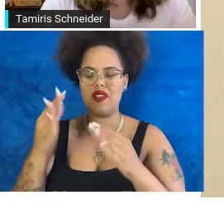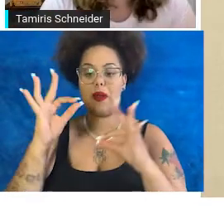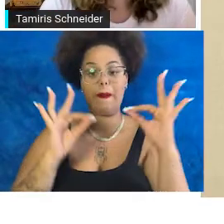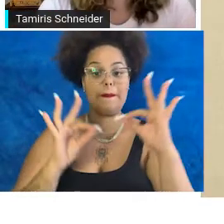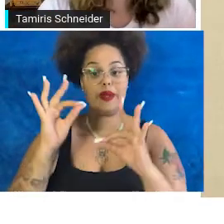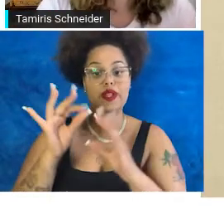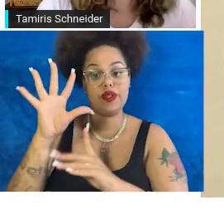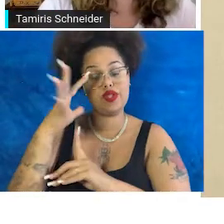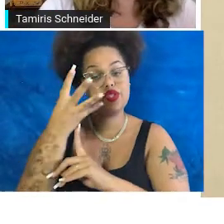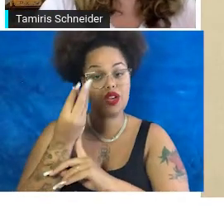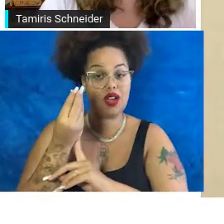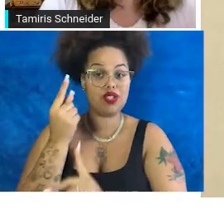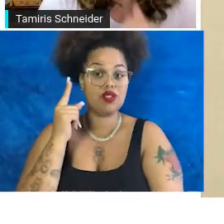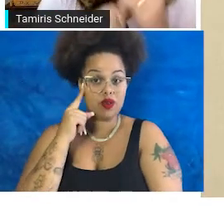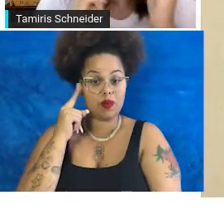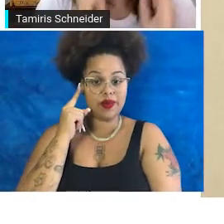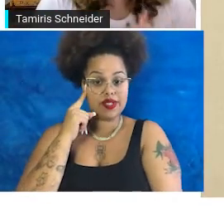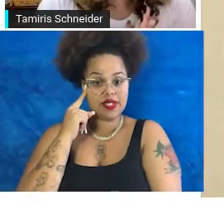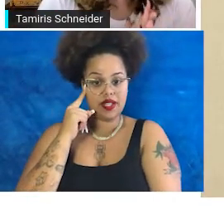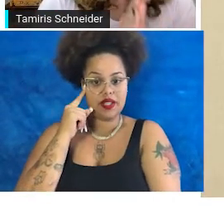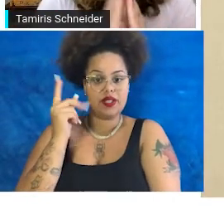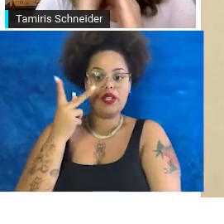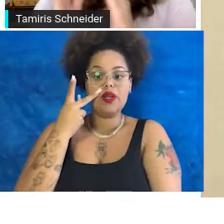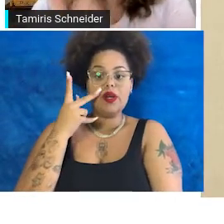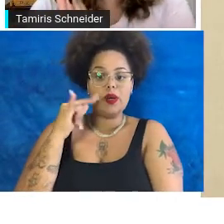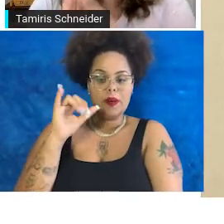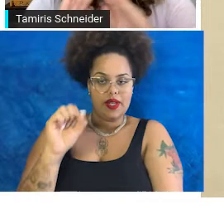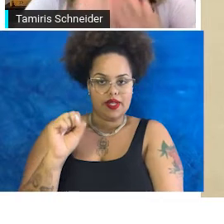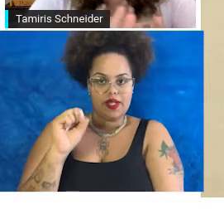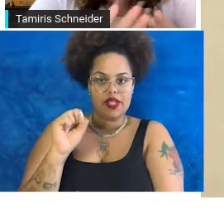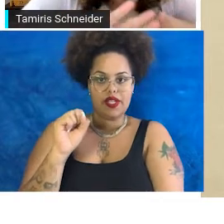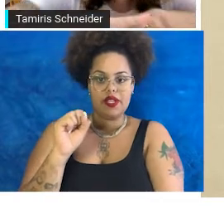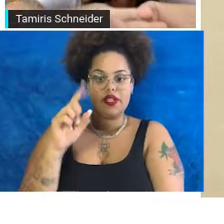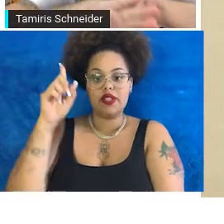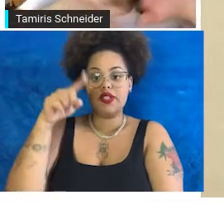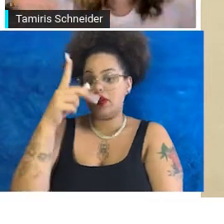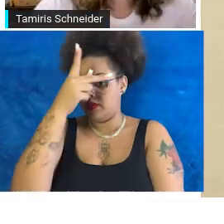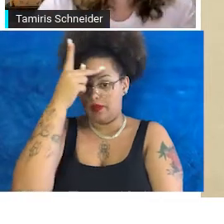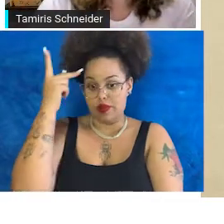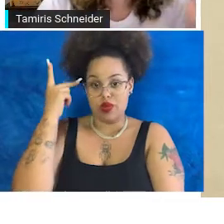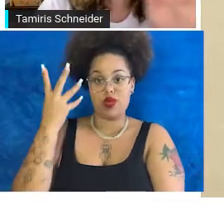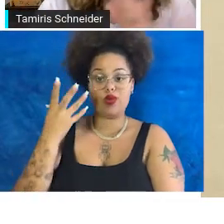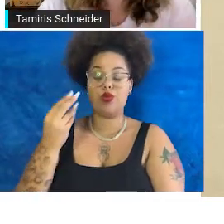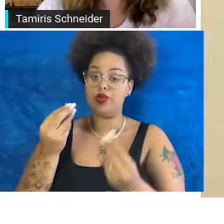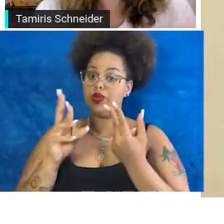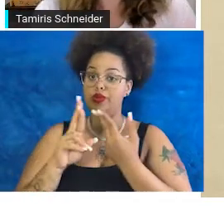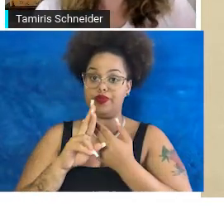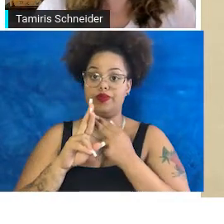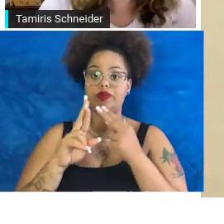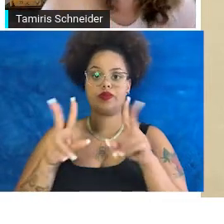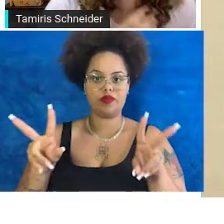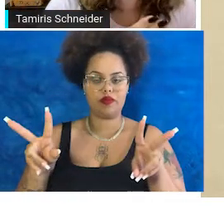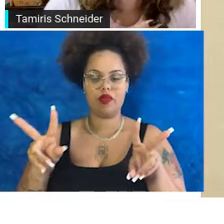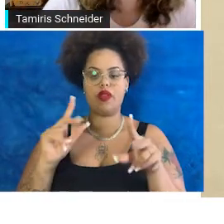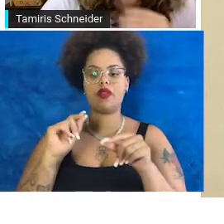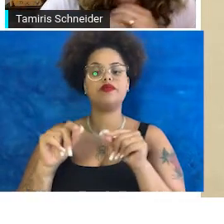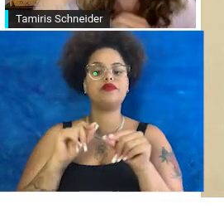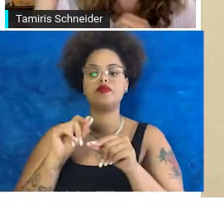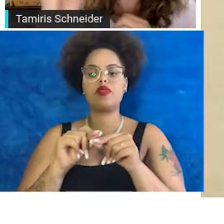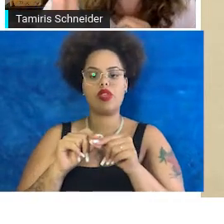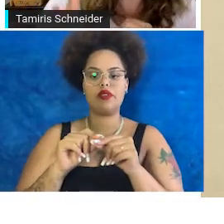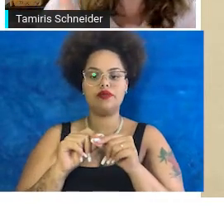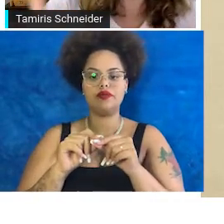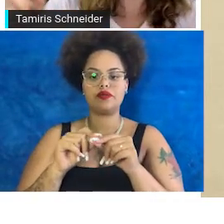de arte. Vamos pensar. Os pais e a Beatriz são pessoas muito diferentes. Então, o que a gente fez?